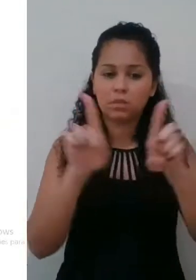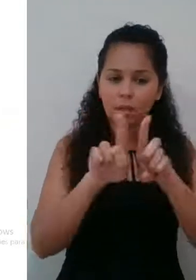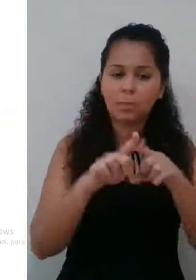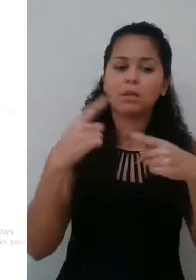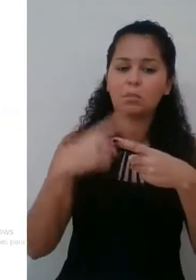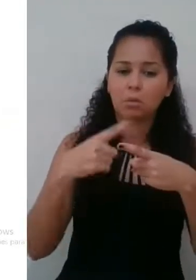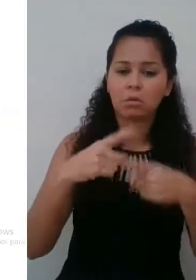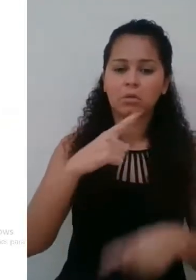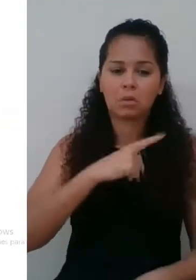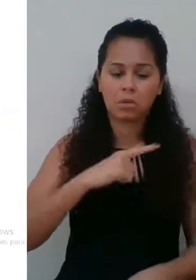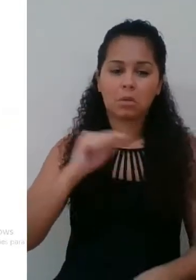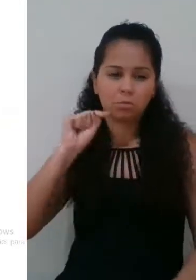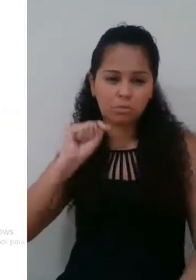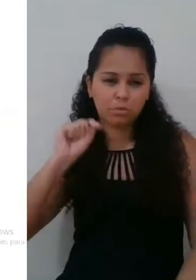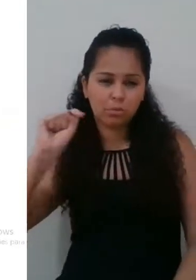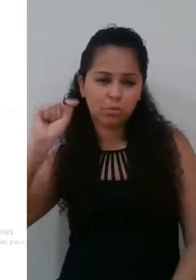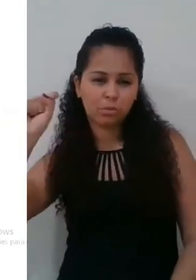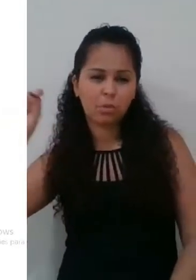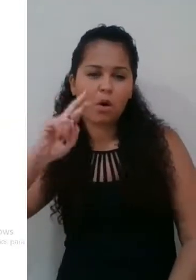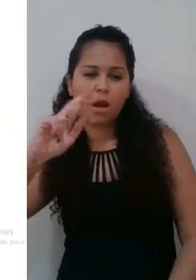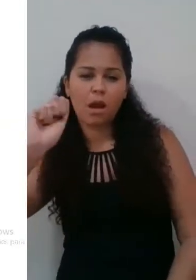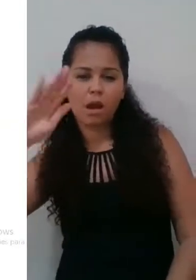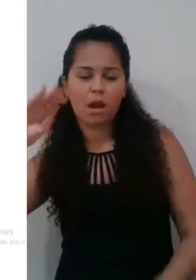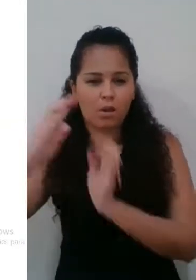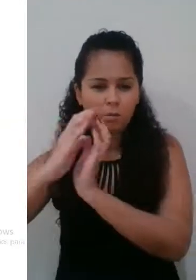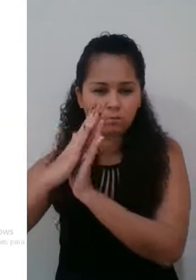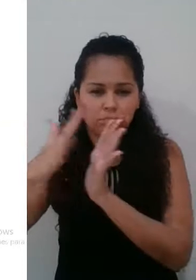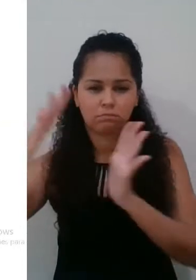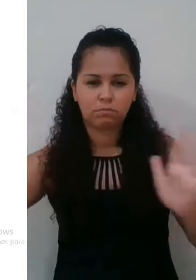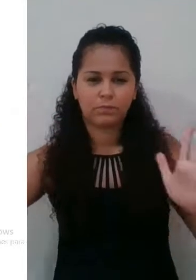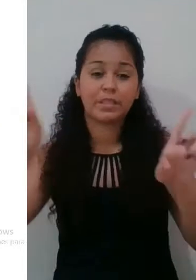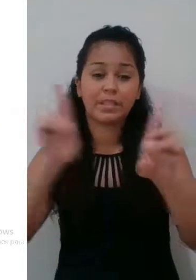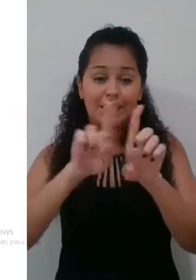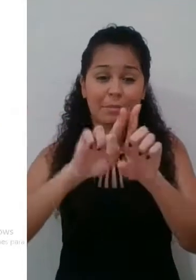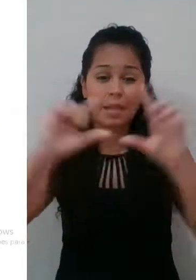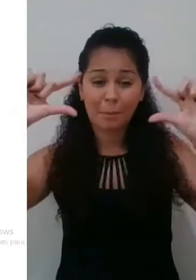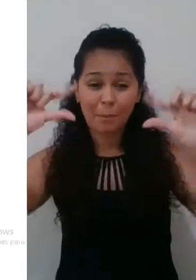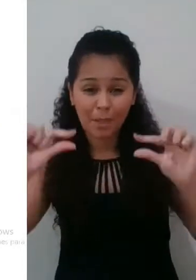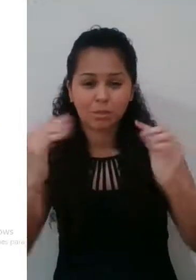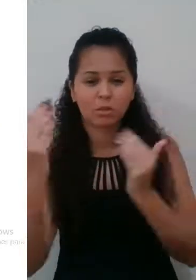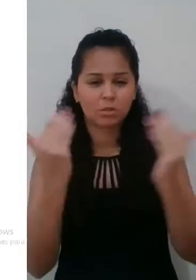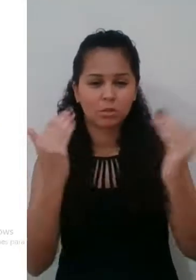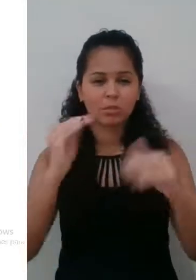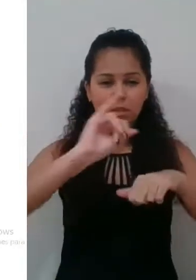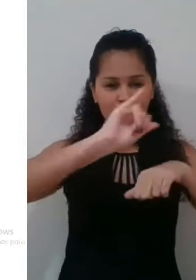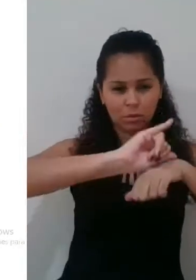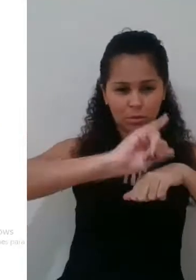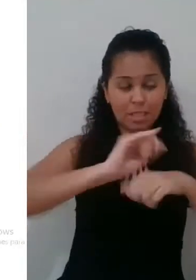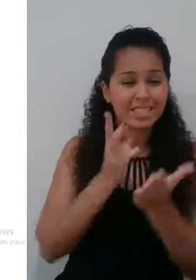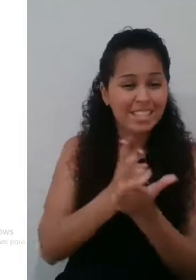pelo prolongamento dos raios luminosos, ok? E ela é menor que o objeto. Guarda isso. Toda